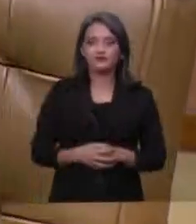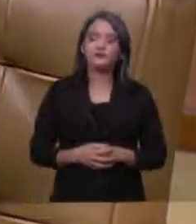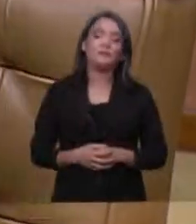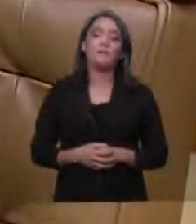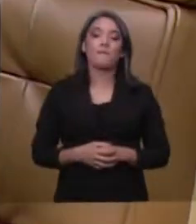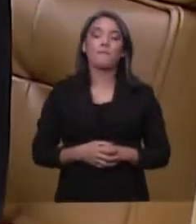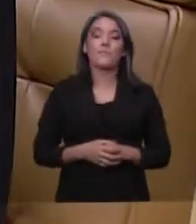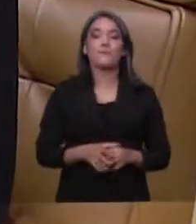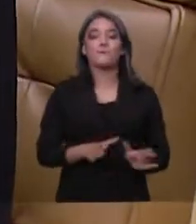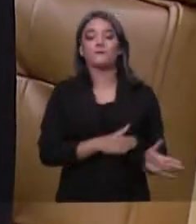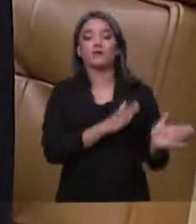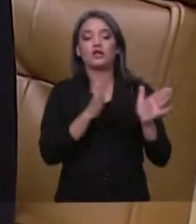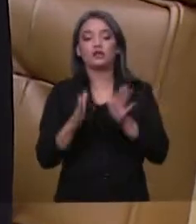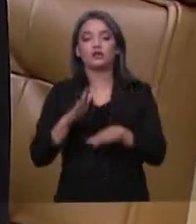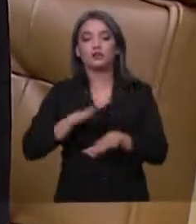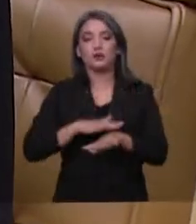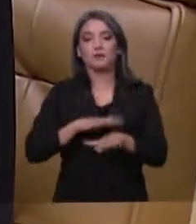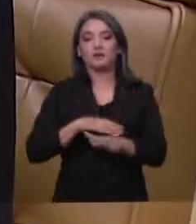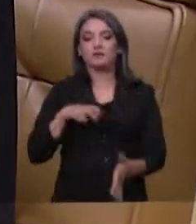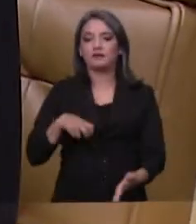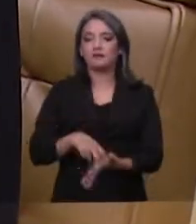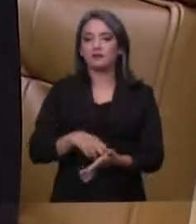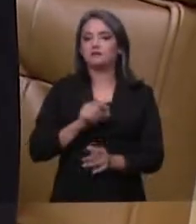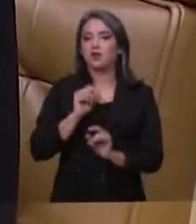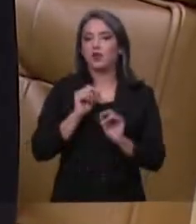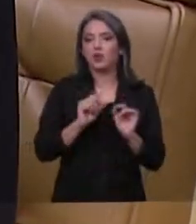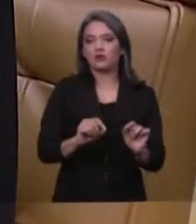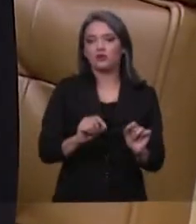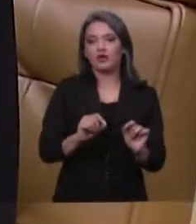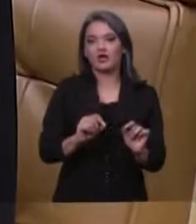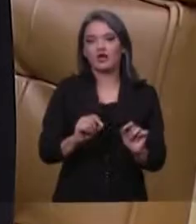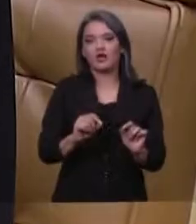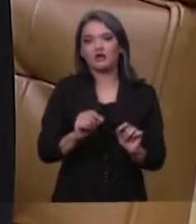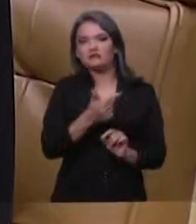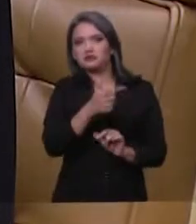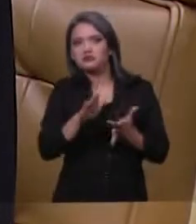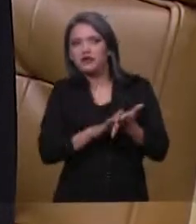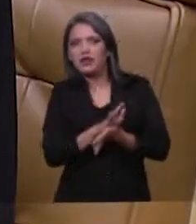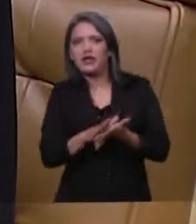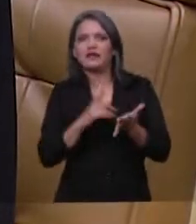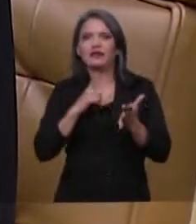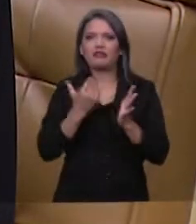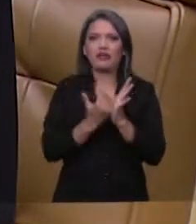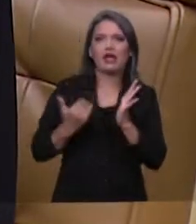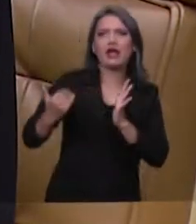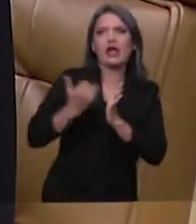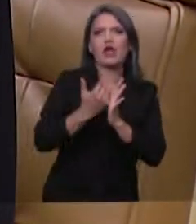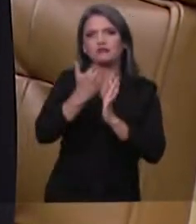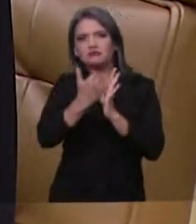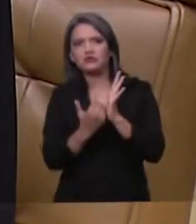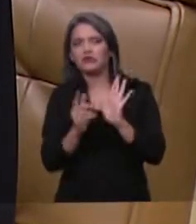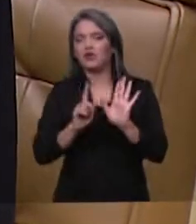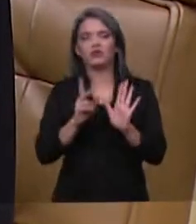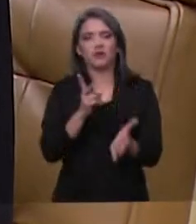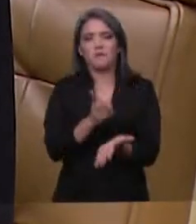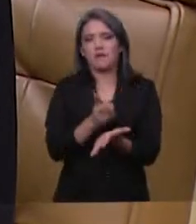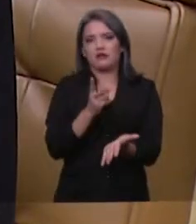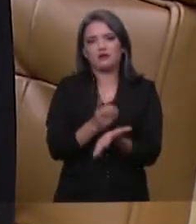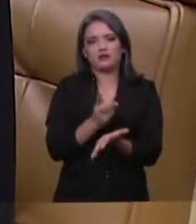segunda fase da aplicação da pena, não verifico a presença de circunstâncias atenuantes ou agravantes, razão pela qual mantenho a pena no